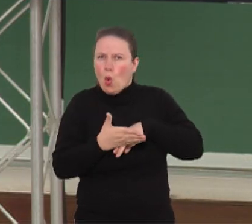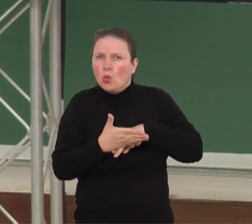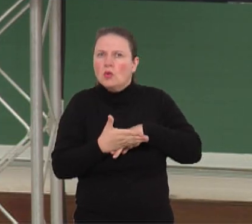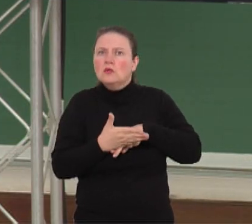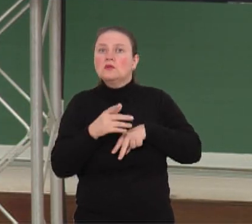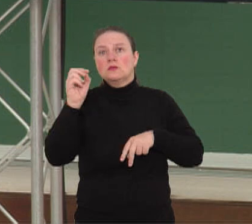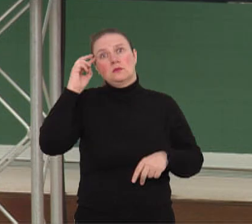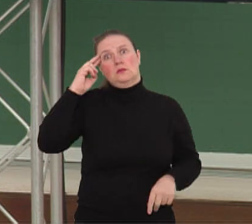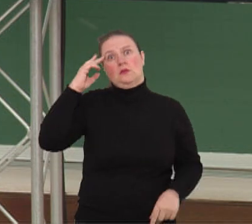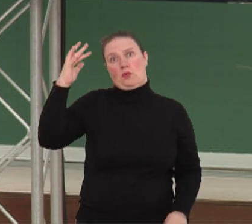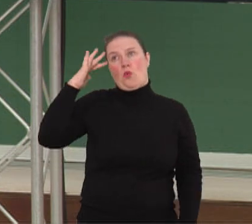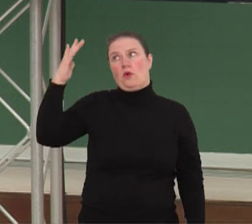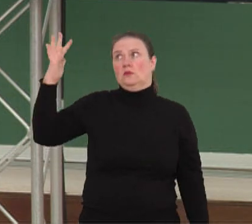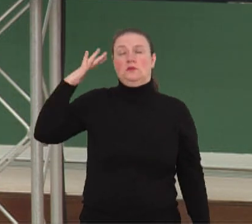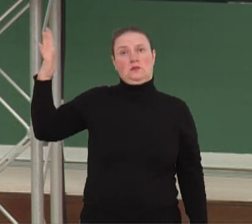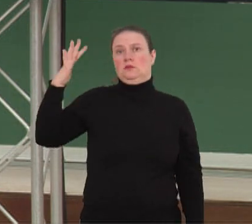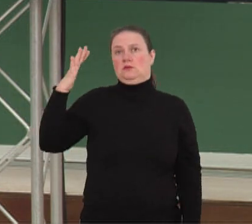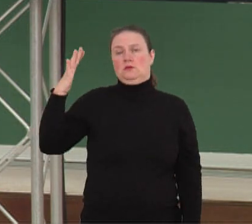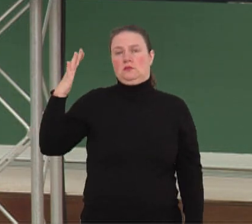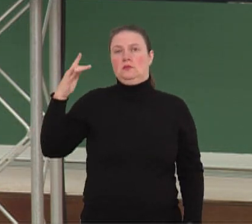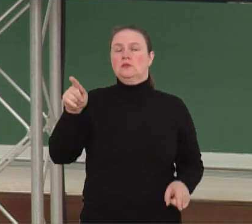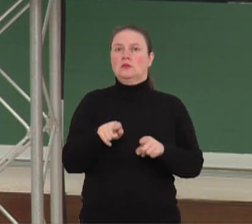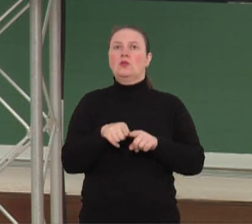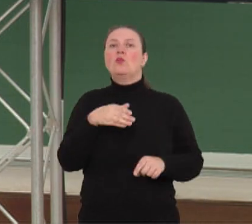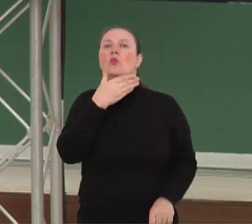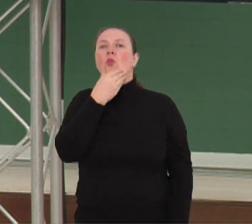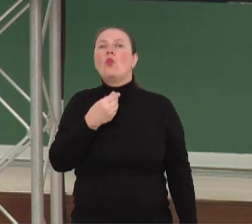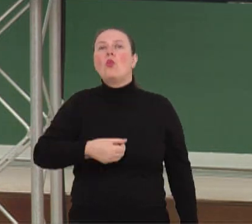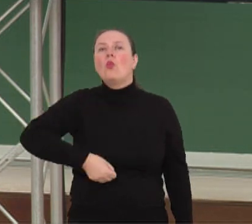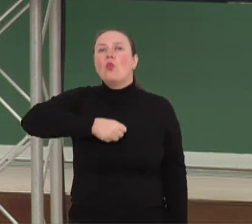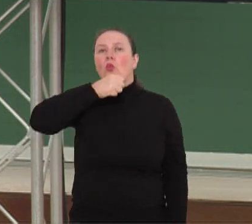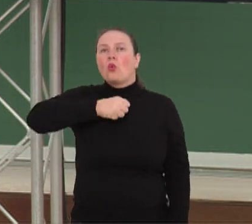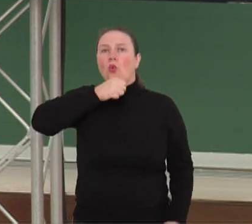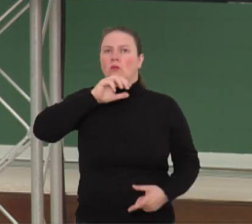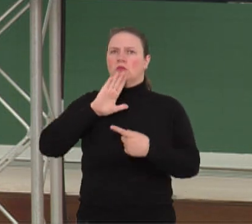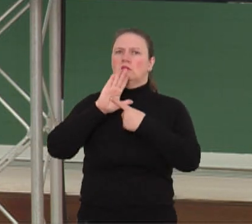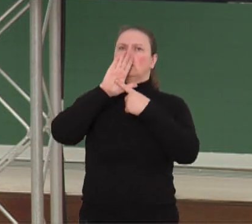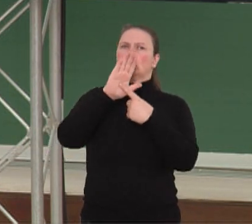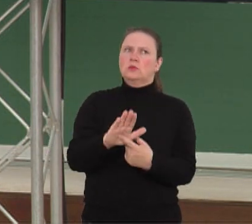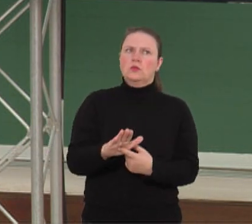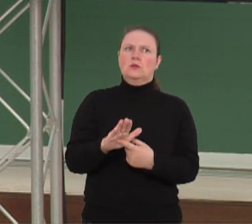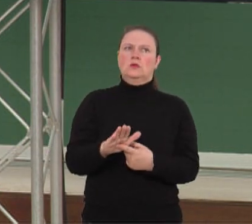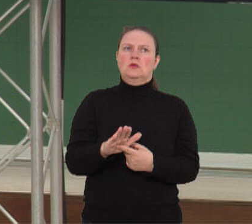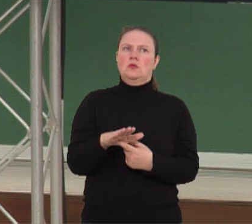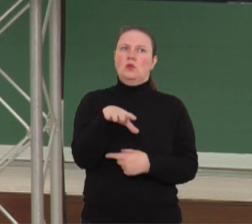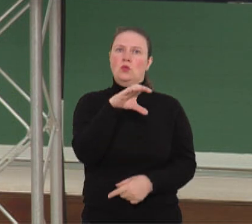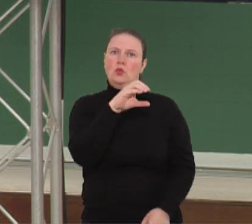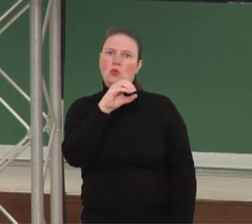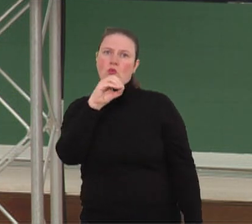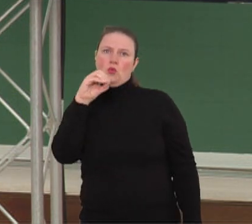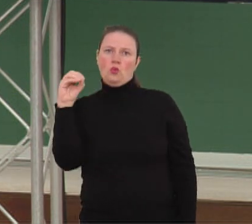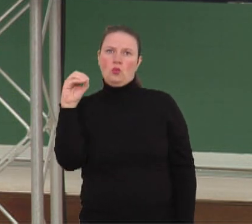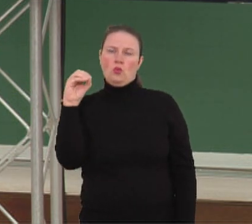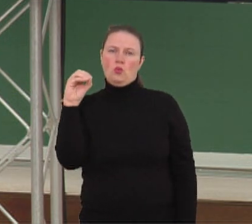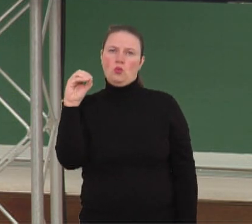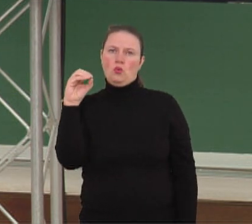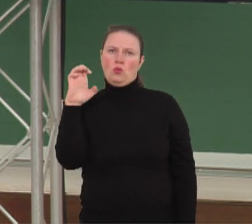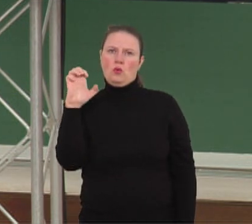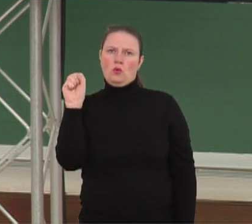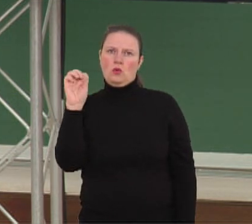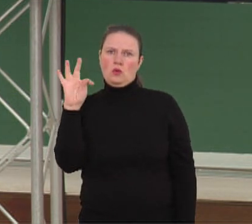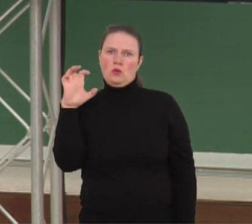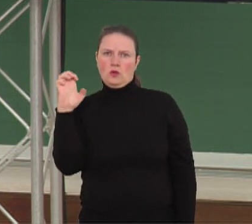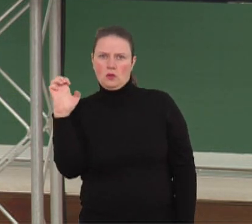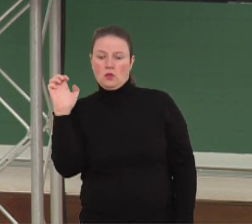o que eles sabem? Quando o homem velho aparece na direção oeste-nordeste,